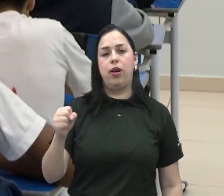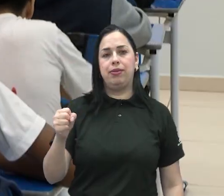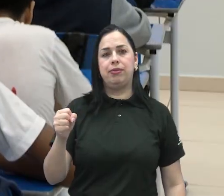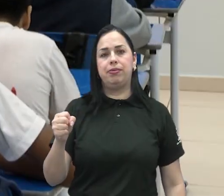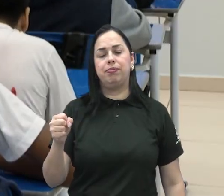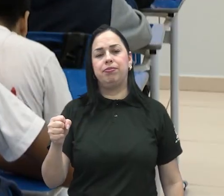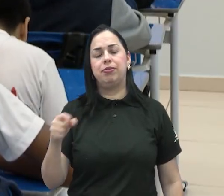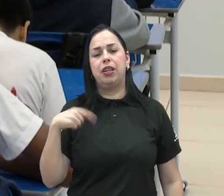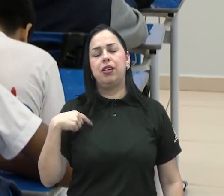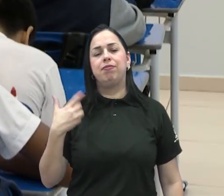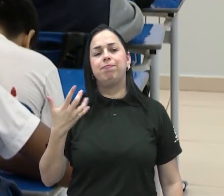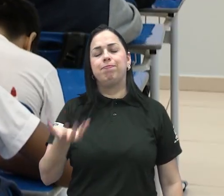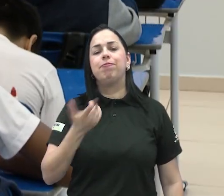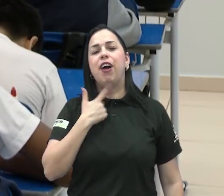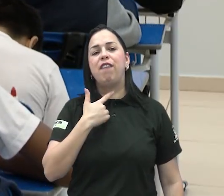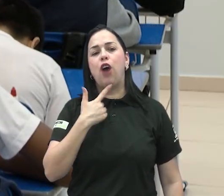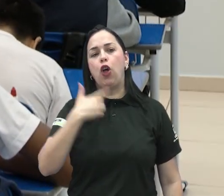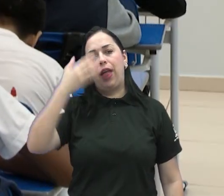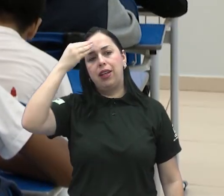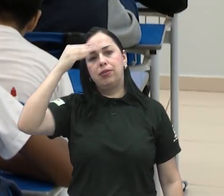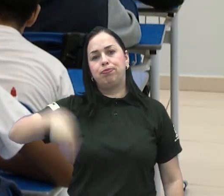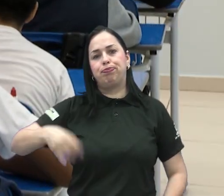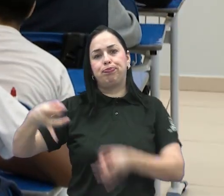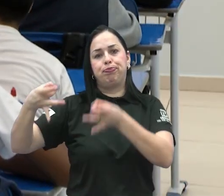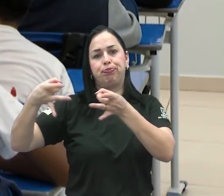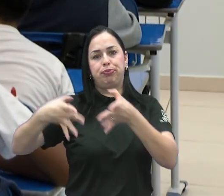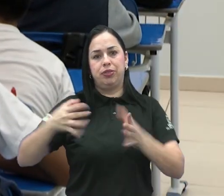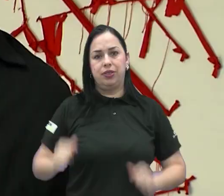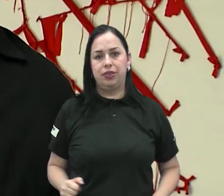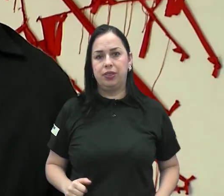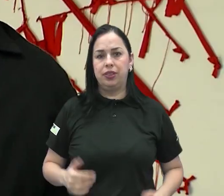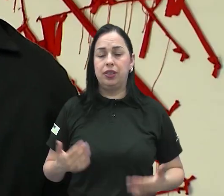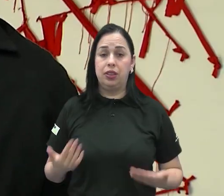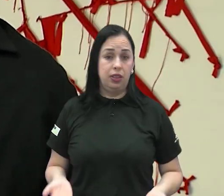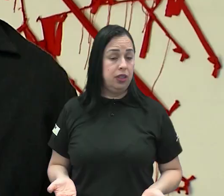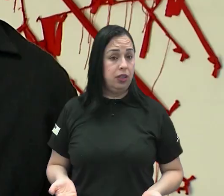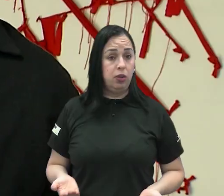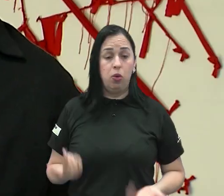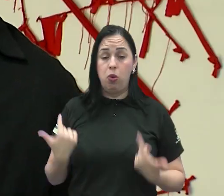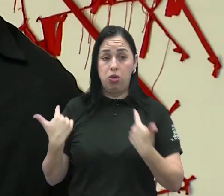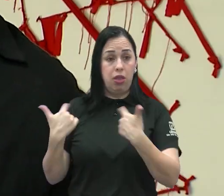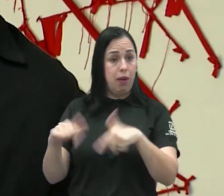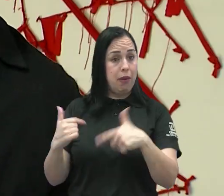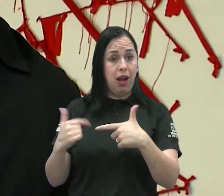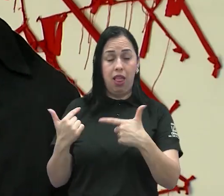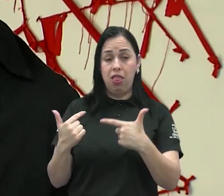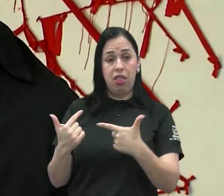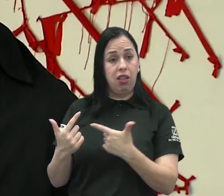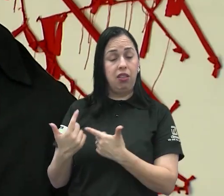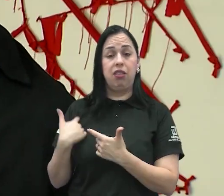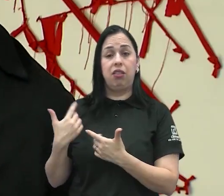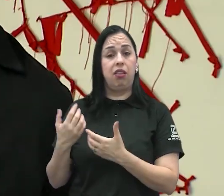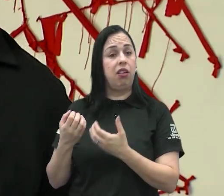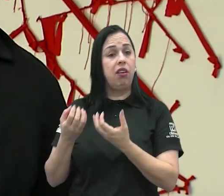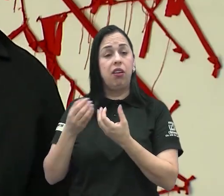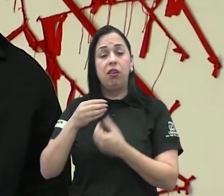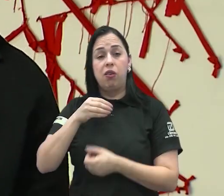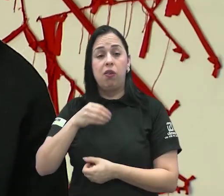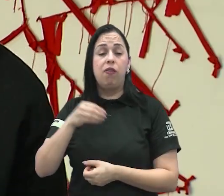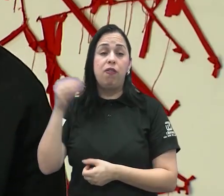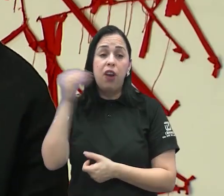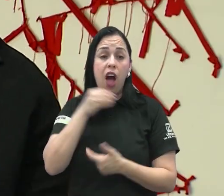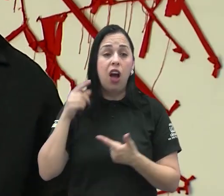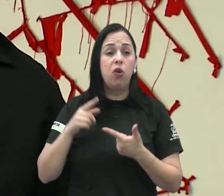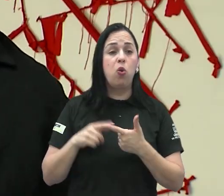da educação básica já pensaram em desistir da carreira. Nós temos a precarização do trabalho docente, nós temos